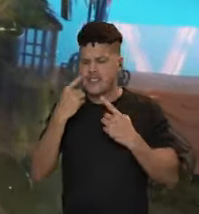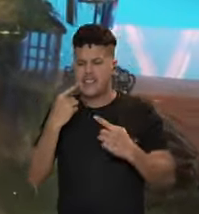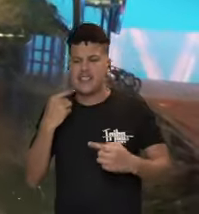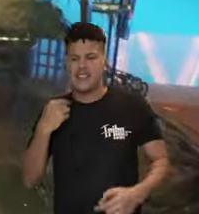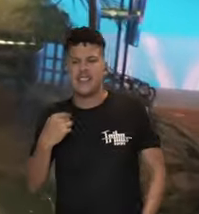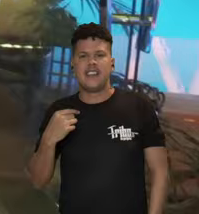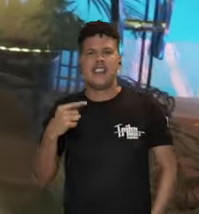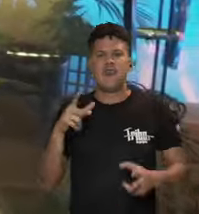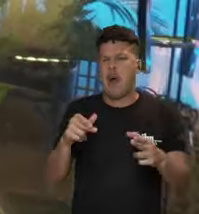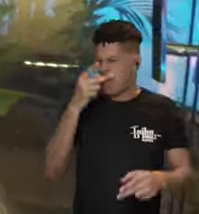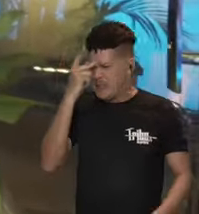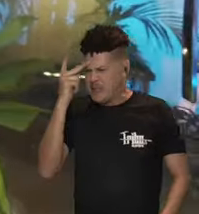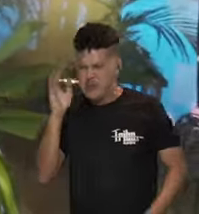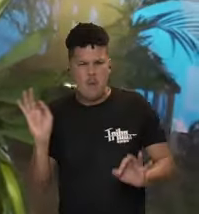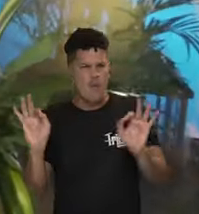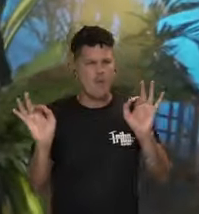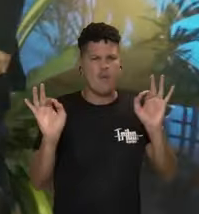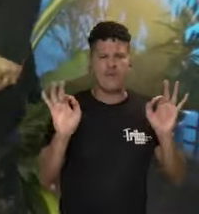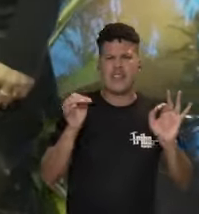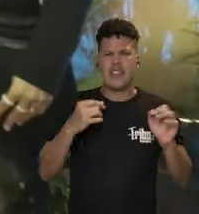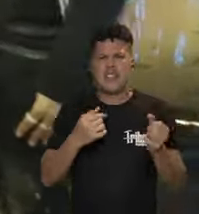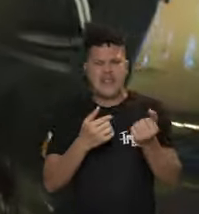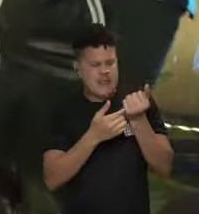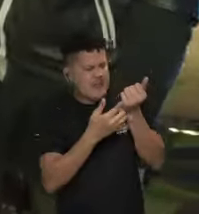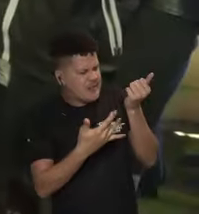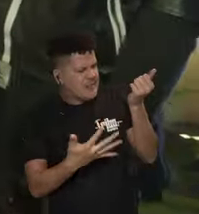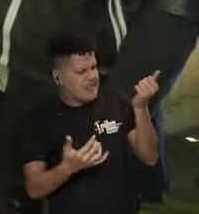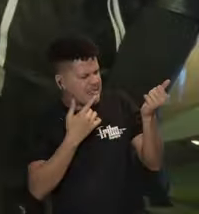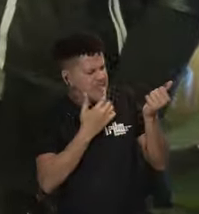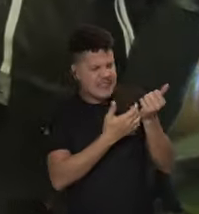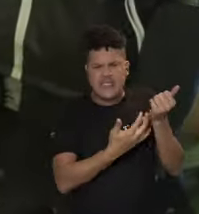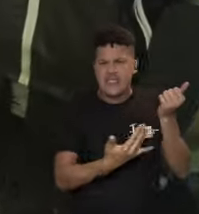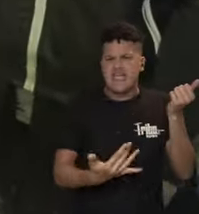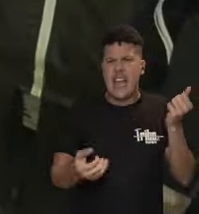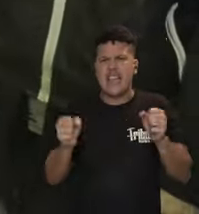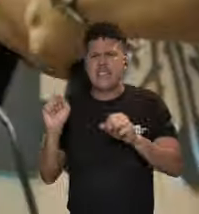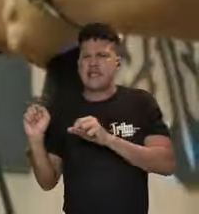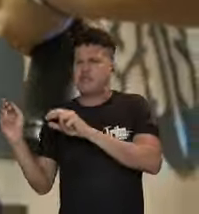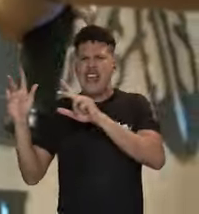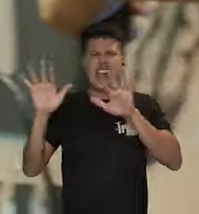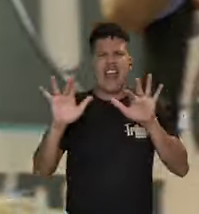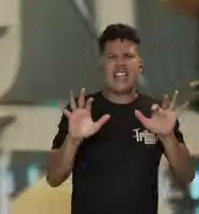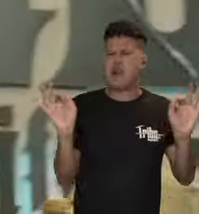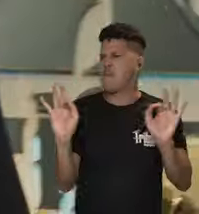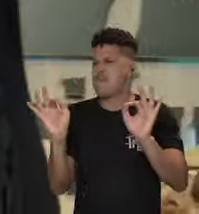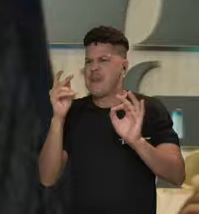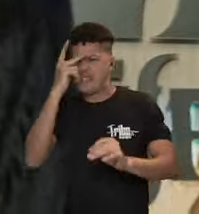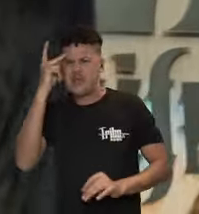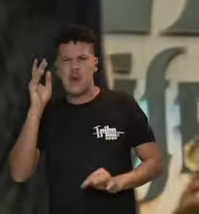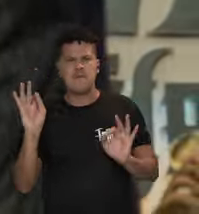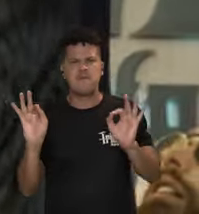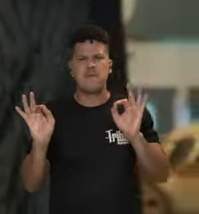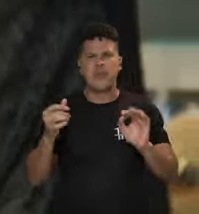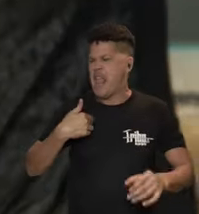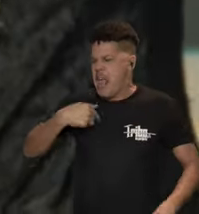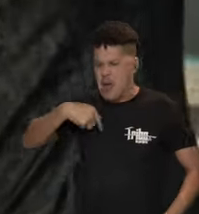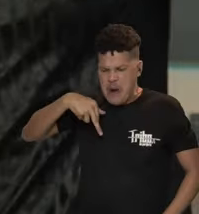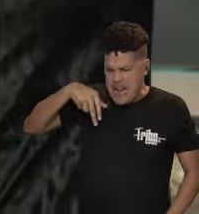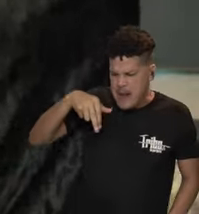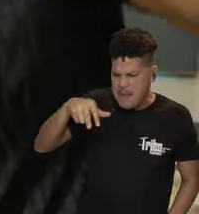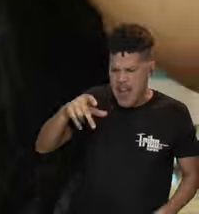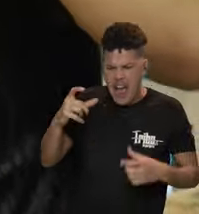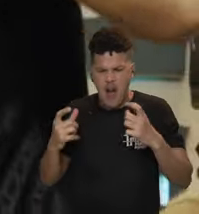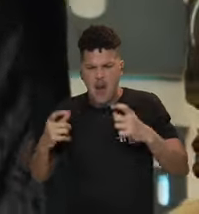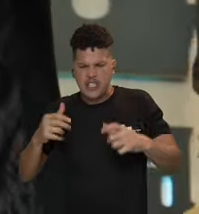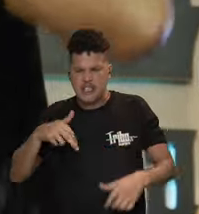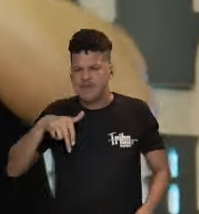chegou. Sangrei a esperança que ninguém sangrou. Não vou mais caminhar onde você andou. Então vivo